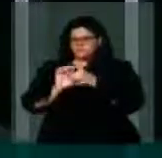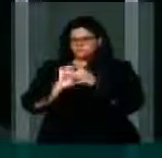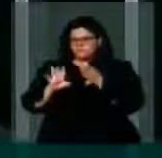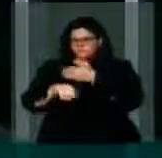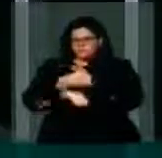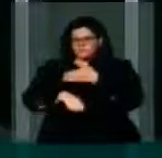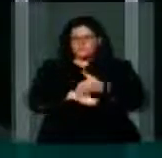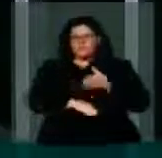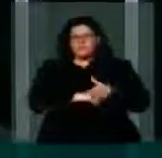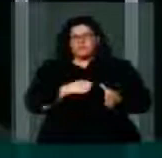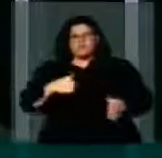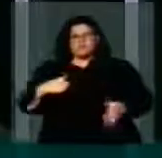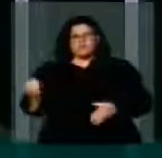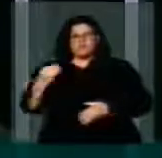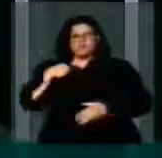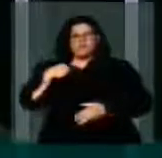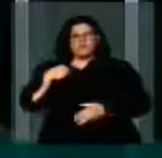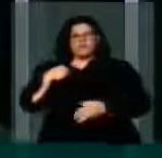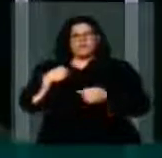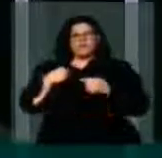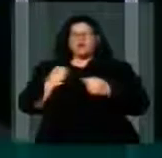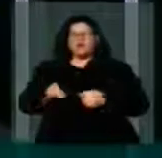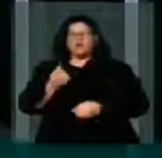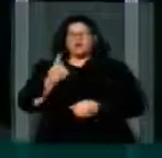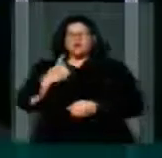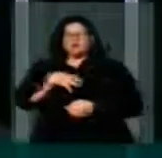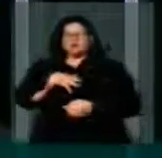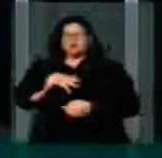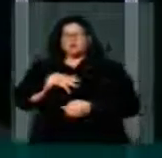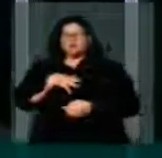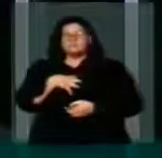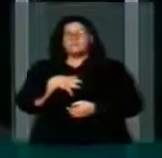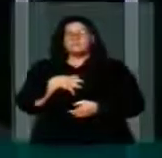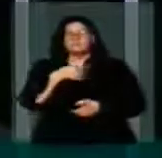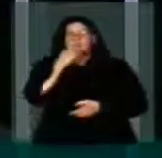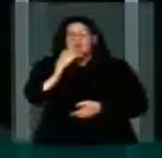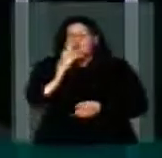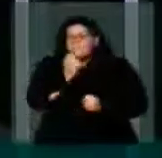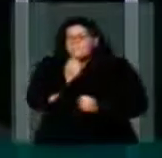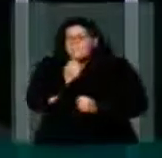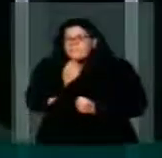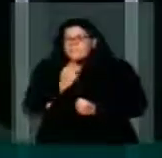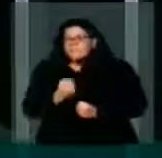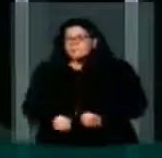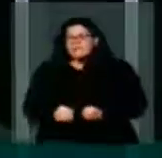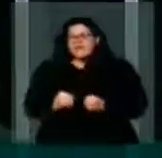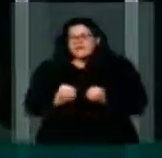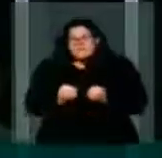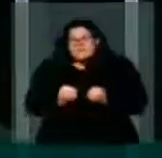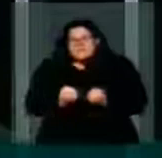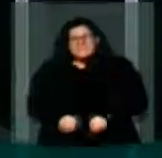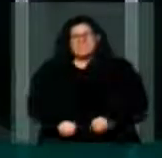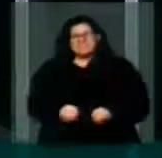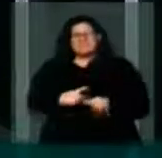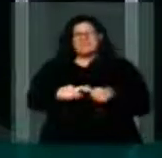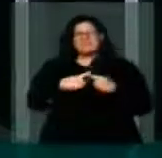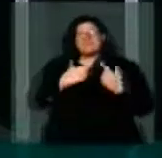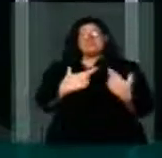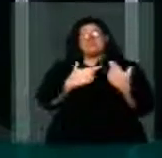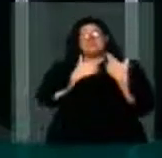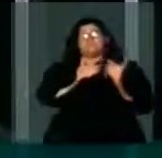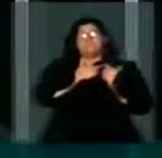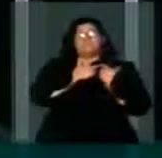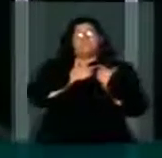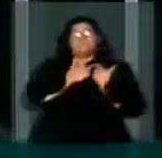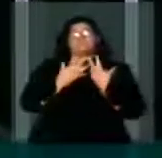esse botão na minha lapela, eu senti o peso da responsabilidade e ao mesmo tempo da honra que me foi imputada ao